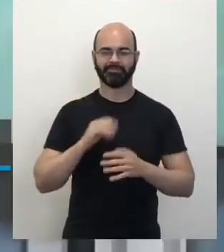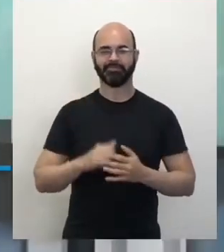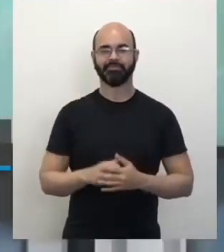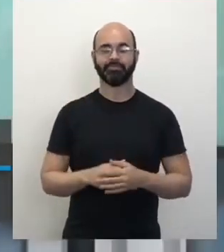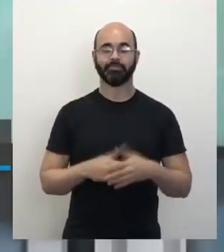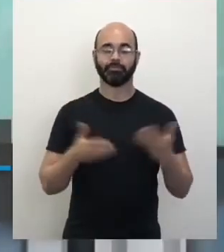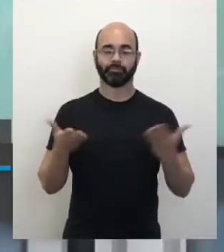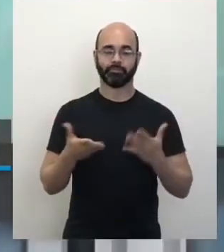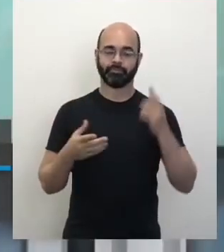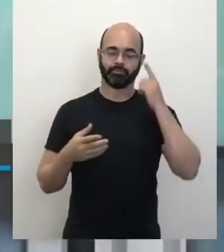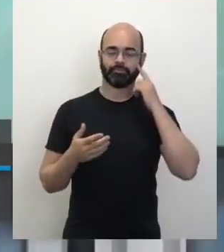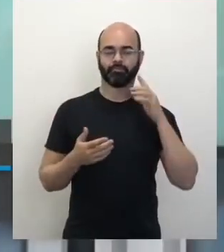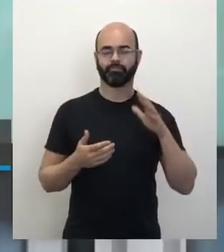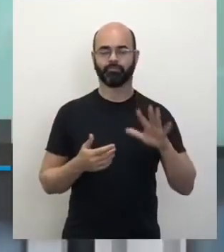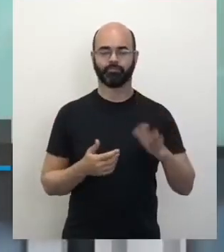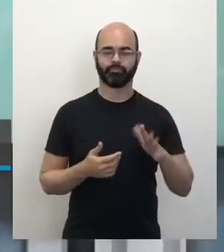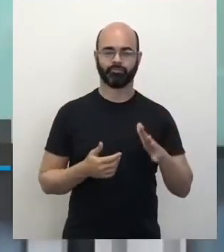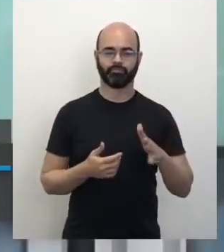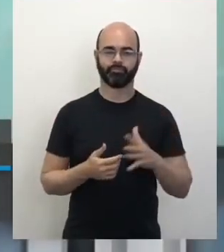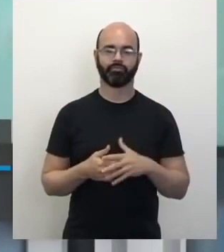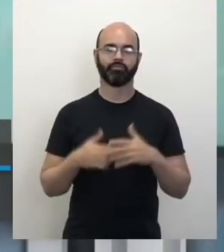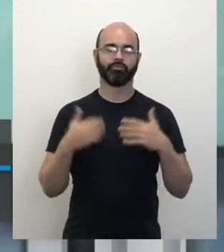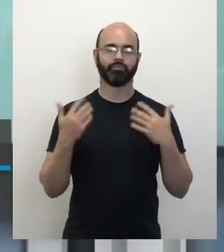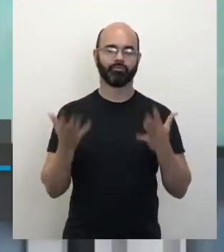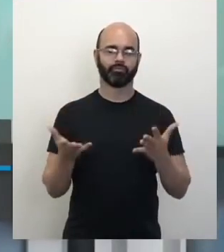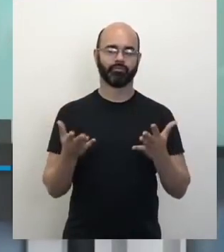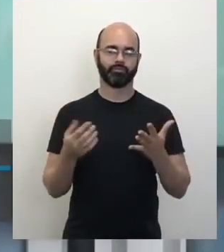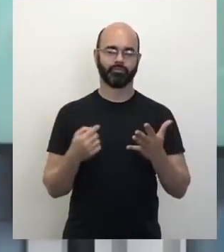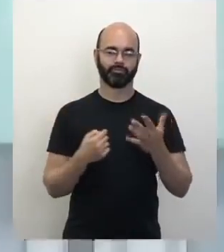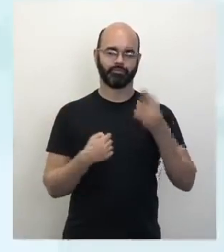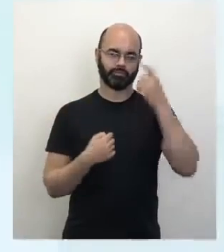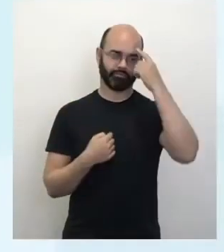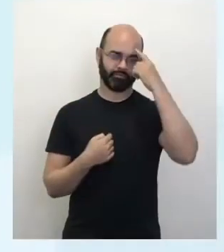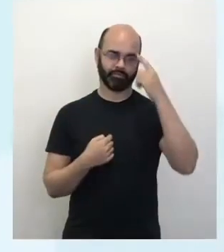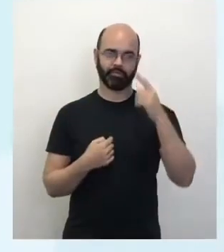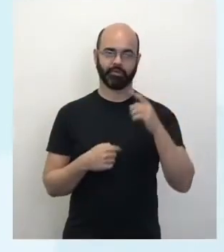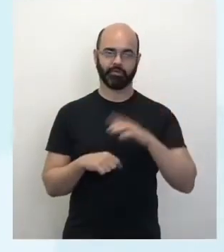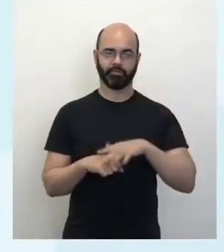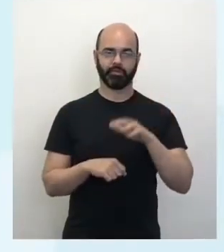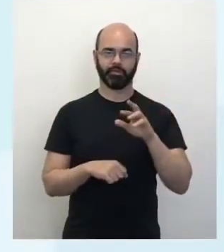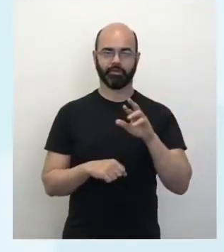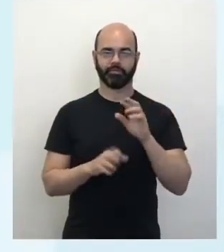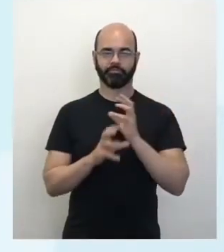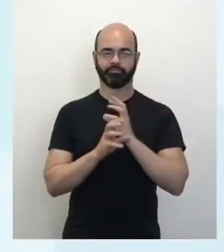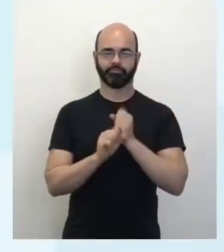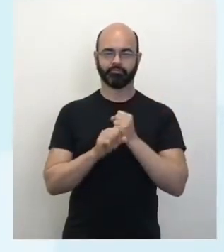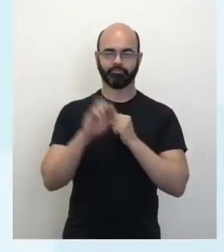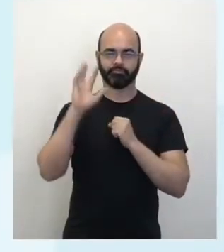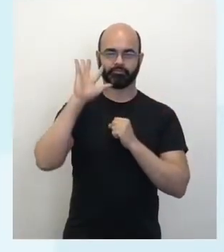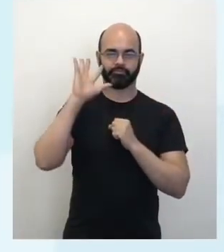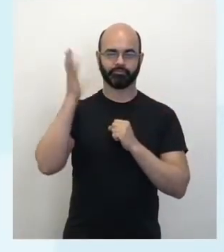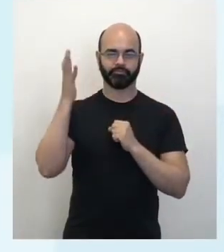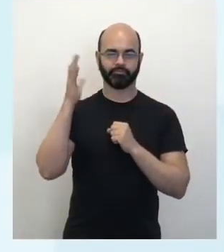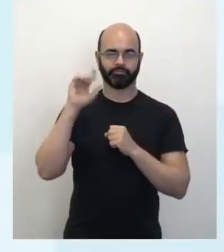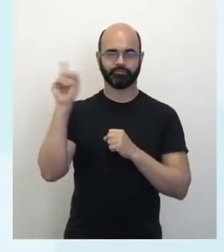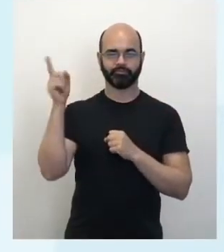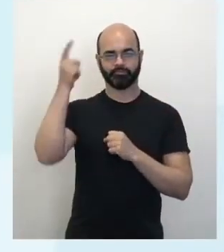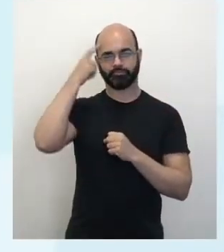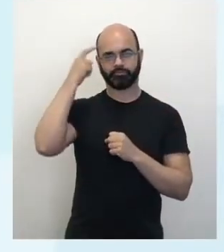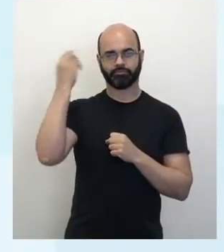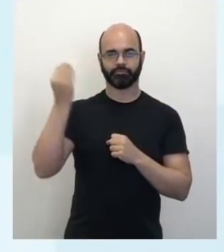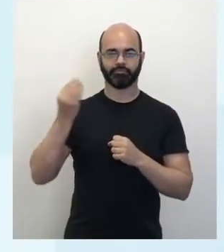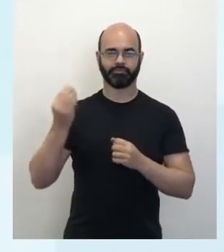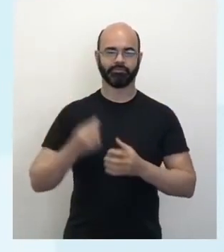ideia é estimar nesse formato. Então, eu fiz a seguinte ideia na resolução para pensar como que acontece.